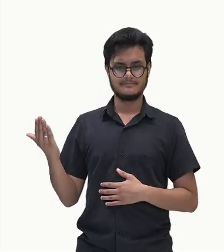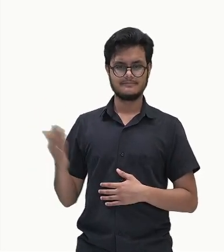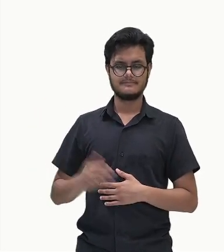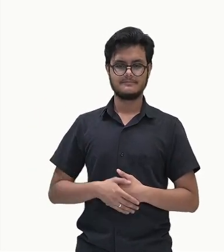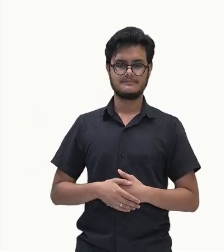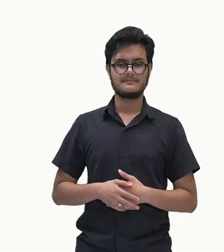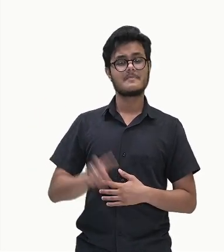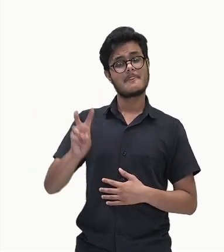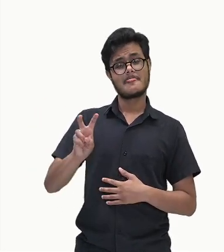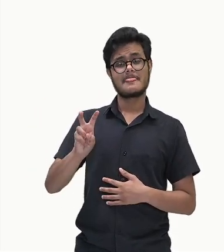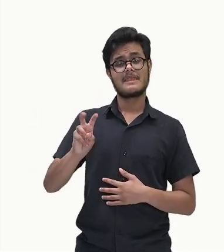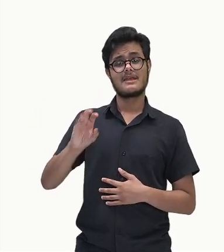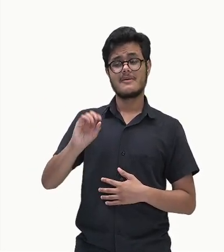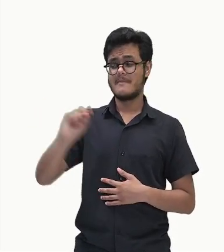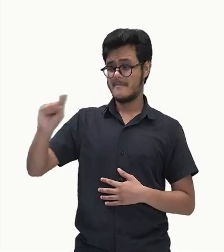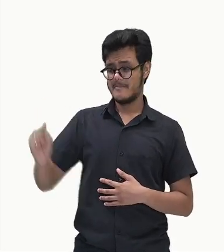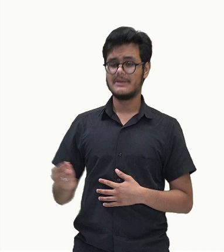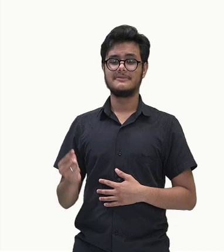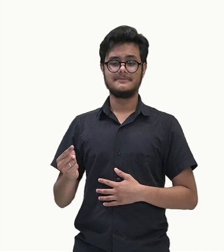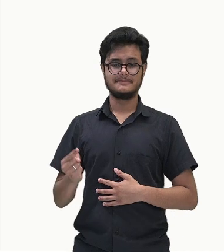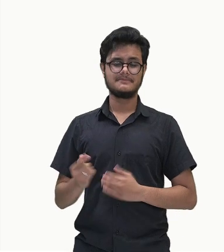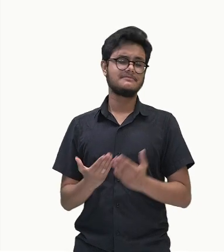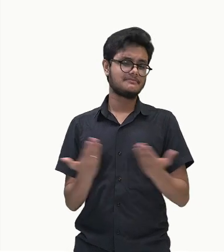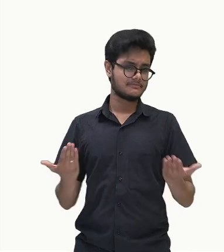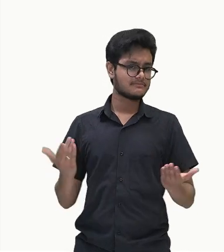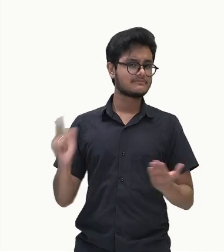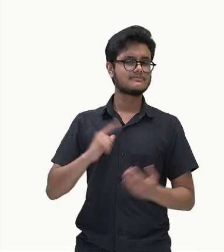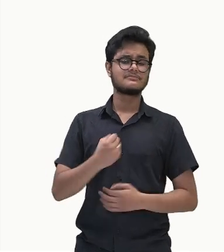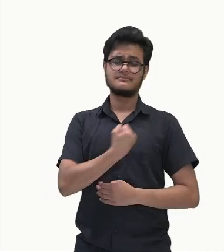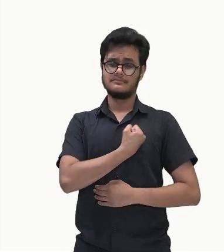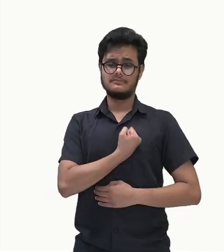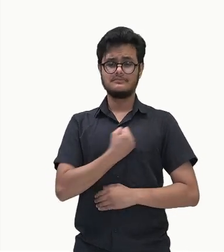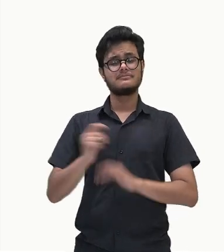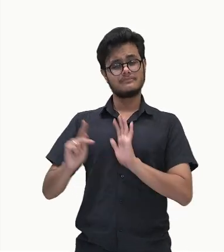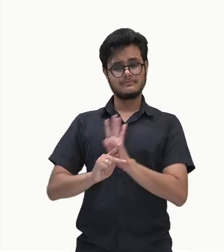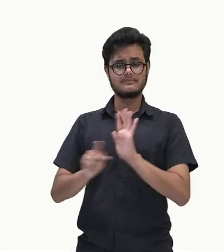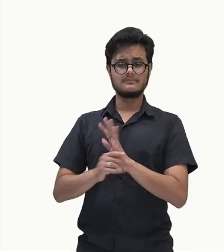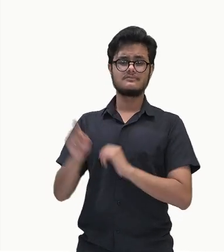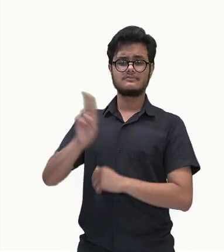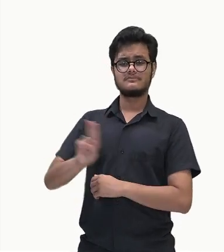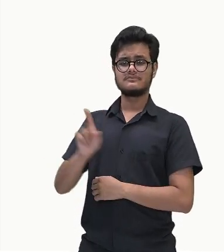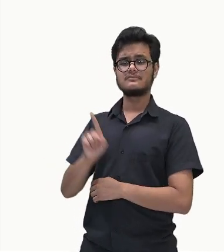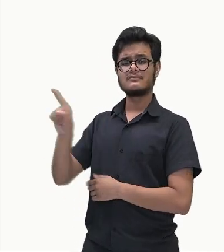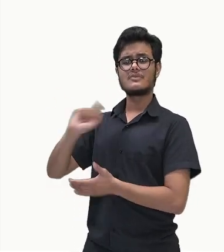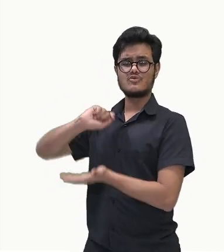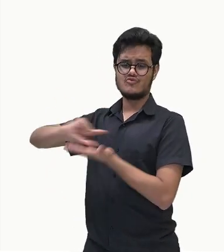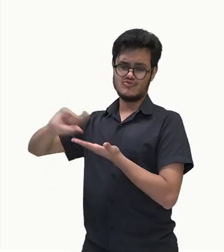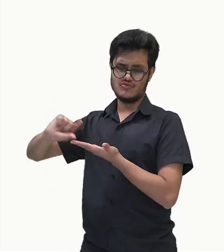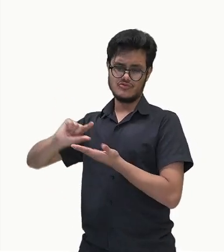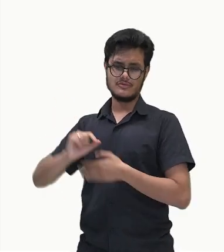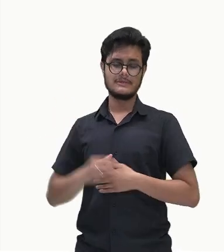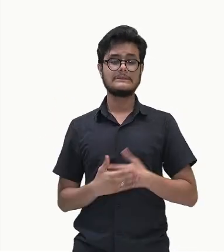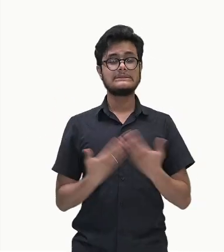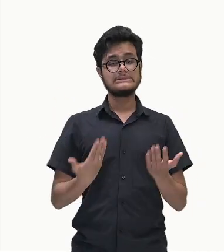+ 1000 que dá 5.000 Esse é o único cenário quando você sempre ganha segundo cenário